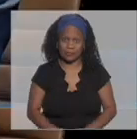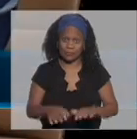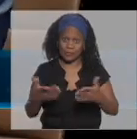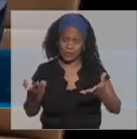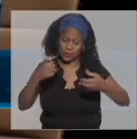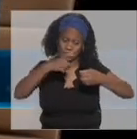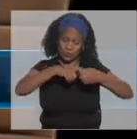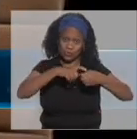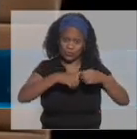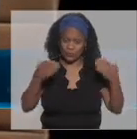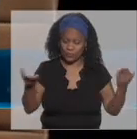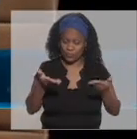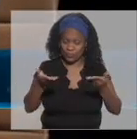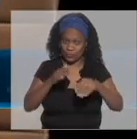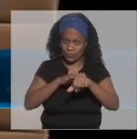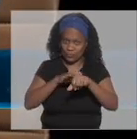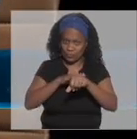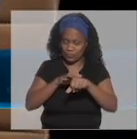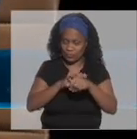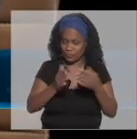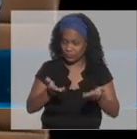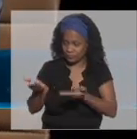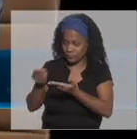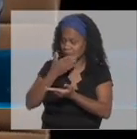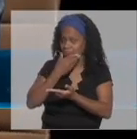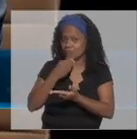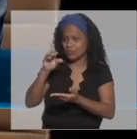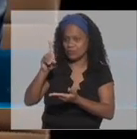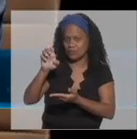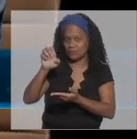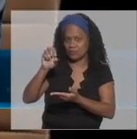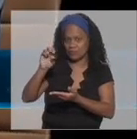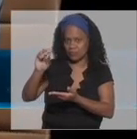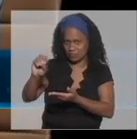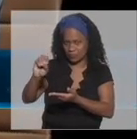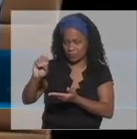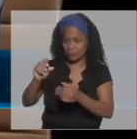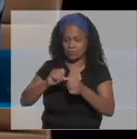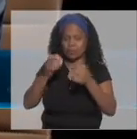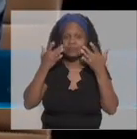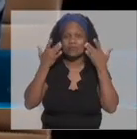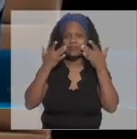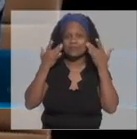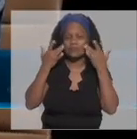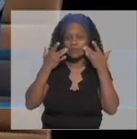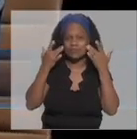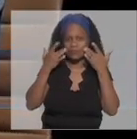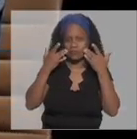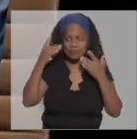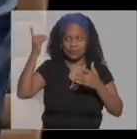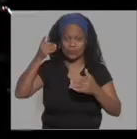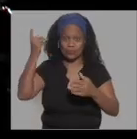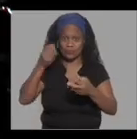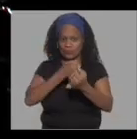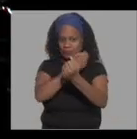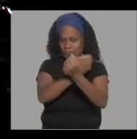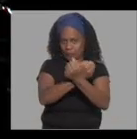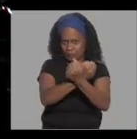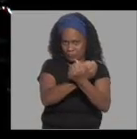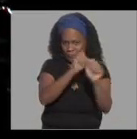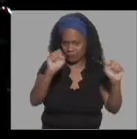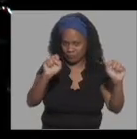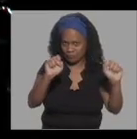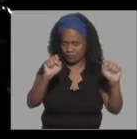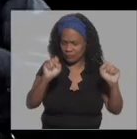estamos de volta e hoje estou conversando com o ator deu garcez que atualmente interpreta no teatro advogado abolicionista luiz